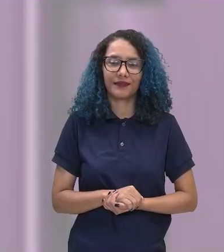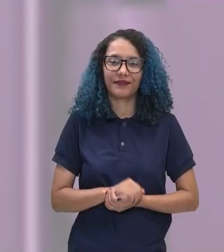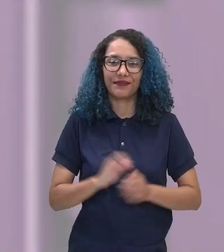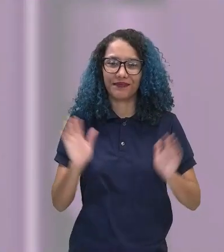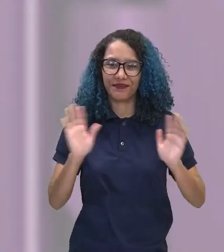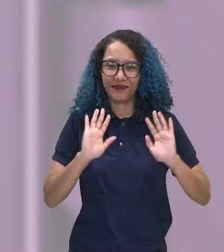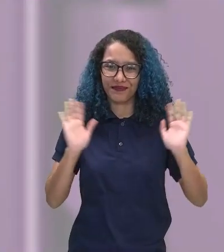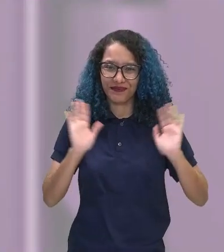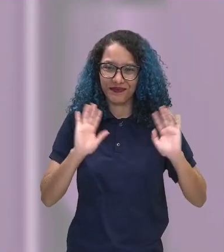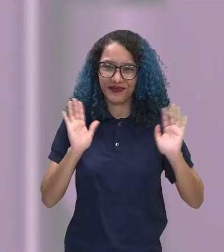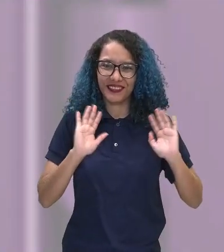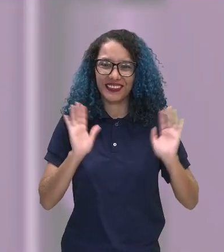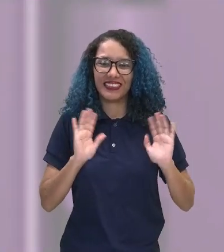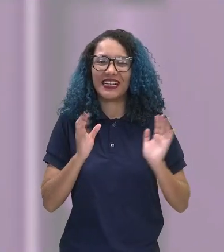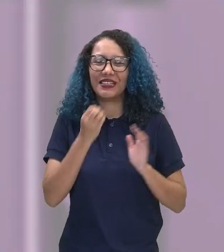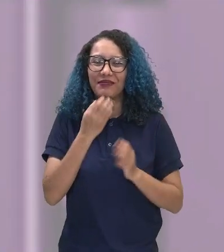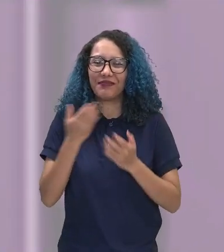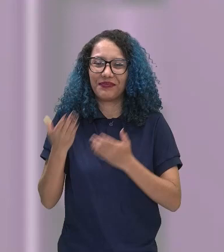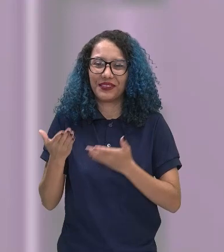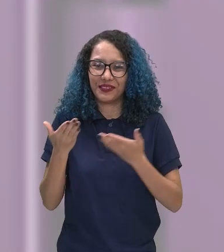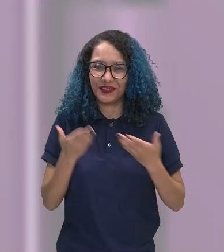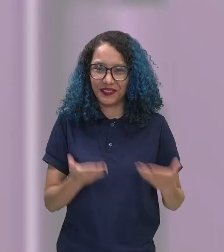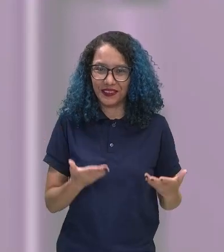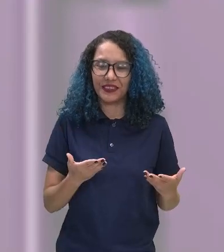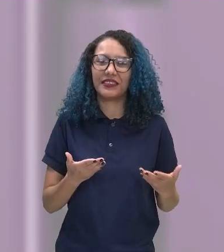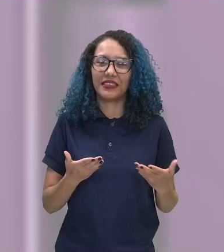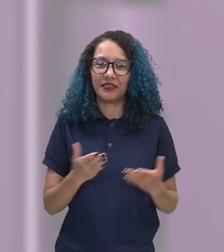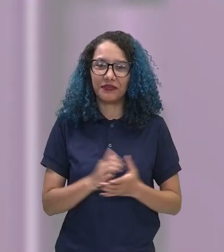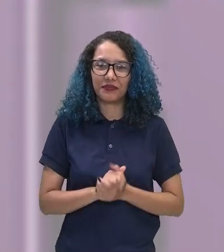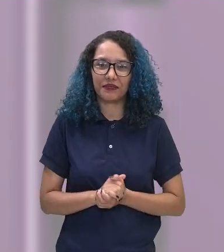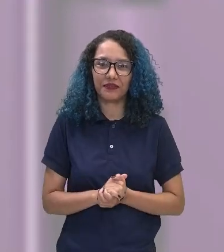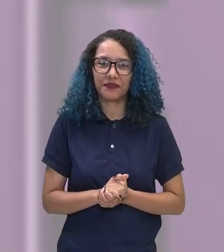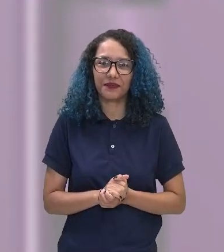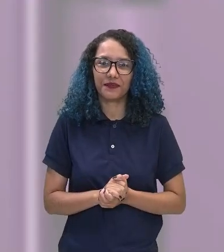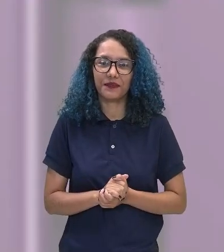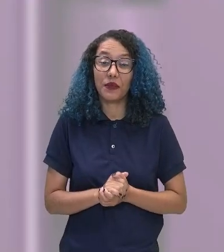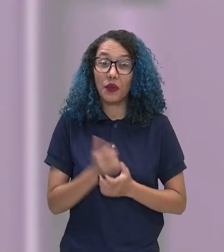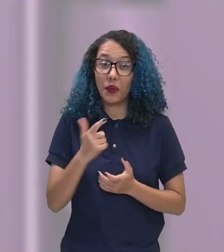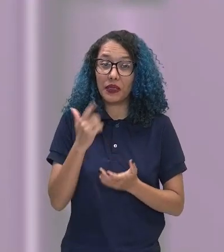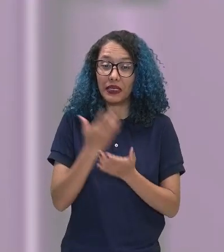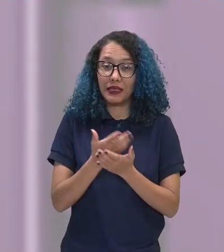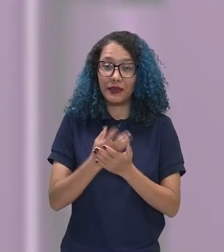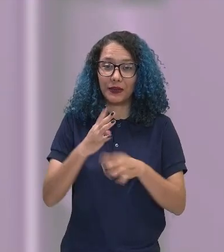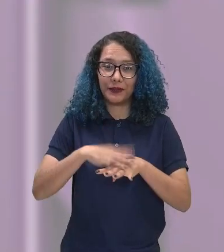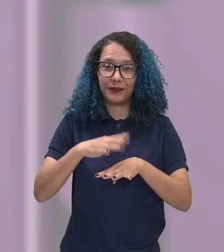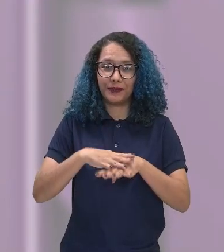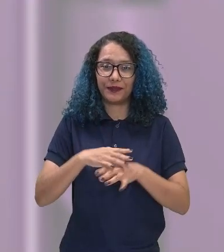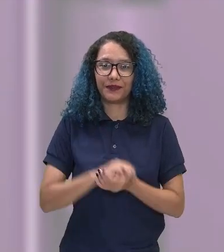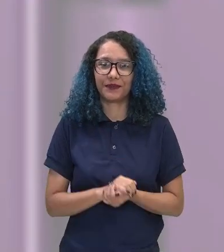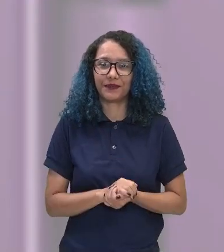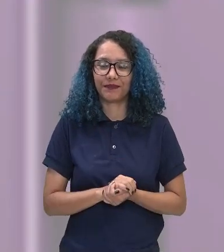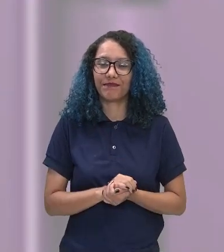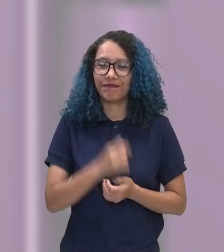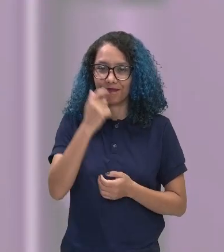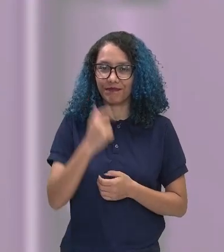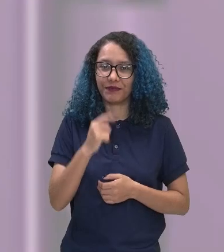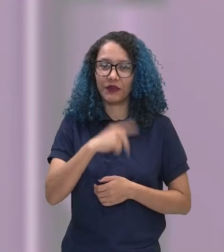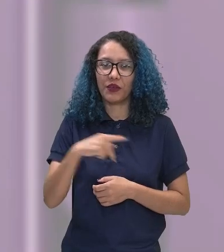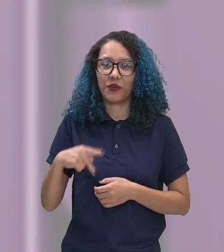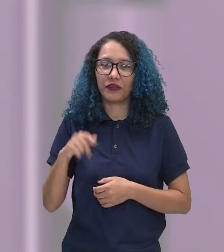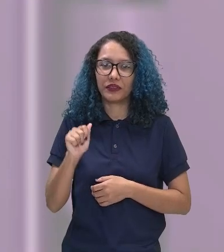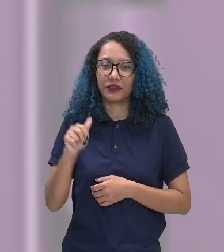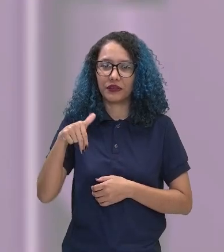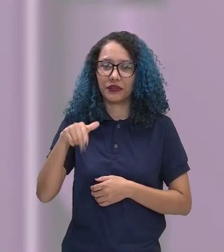Olá, meus queridos alunos e alunas, sejam todos muito bem-vindos, muito bem-vindas para mais uma aula de matemática. Aqui comigo,